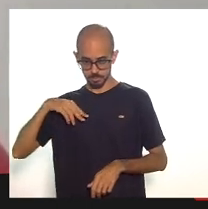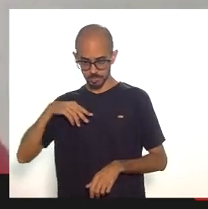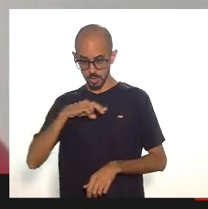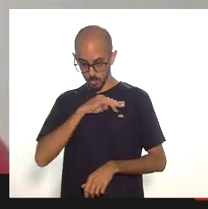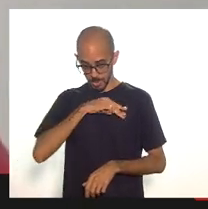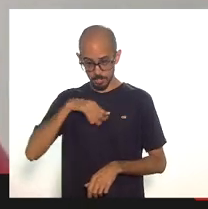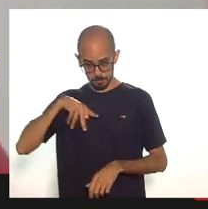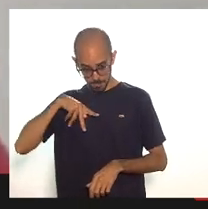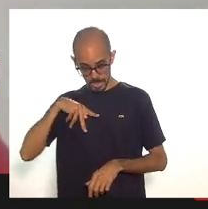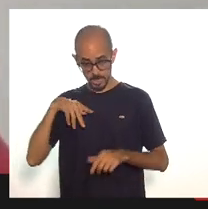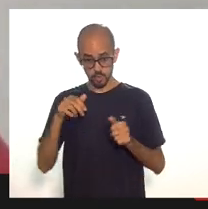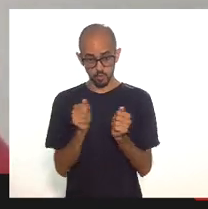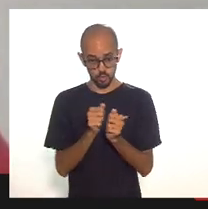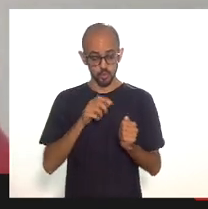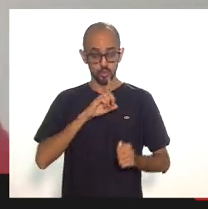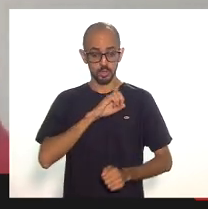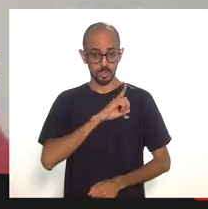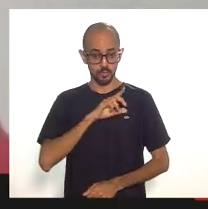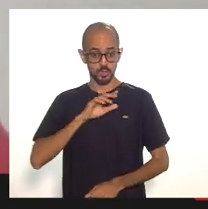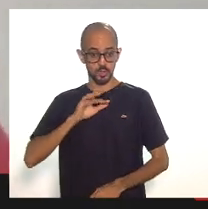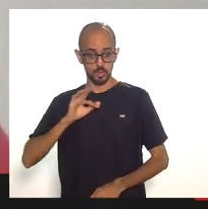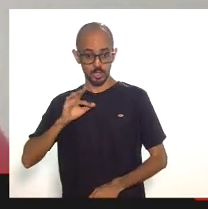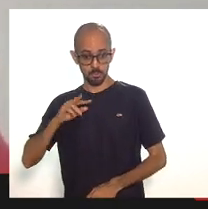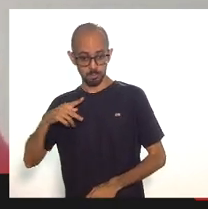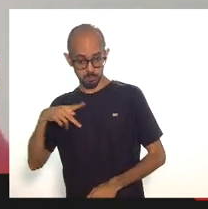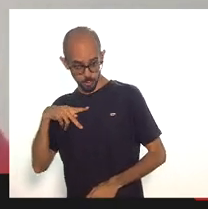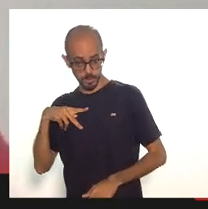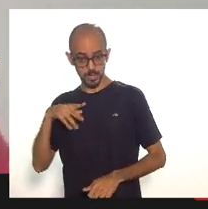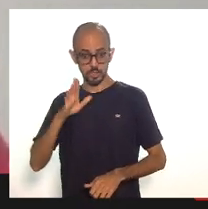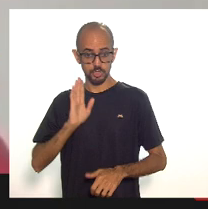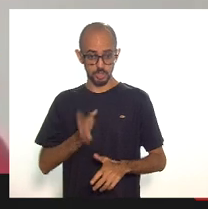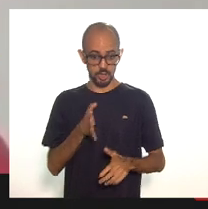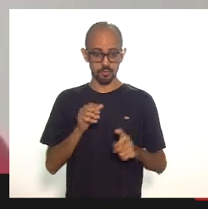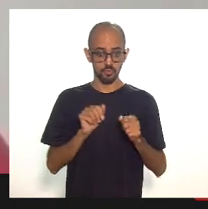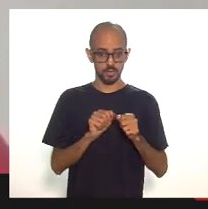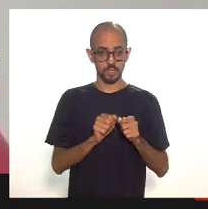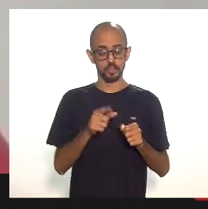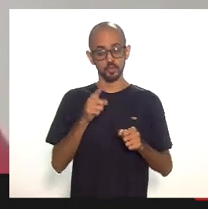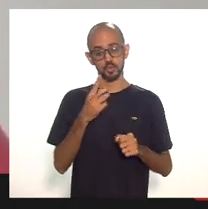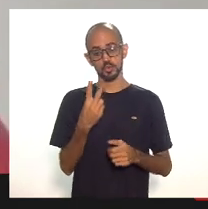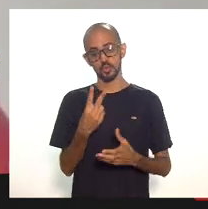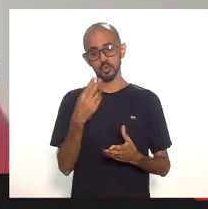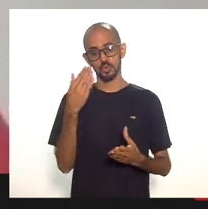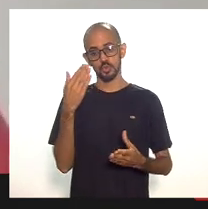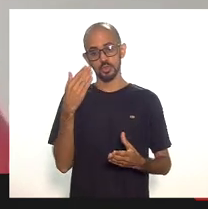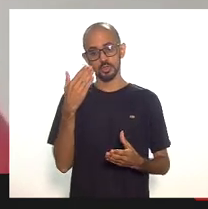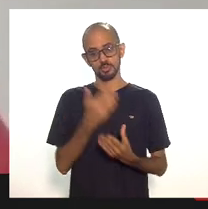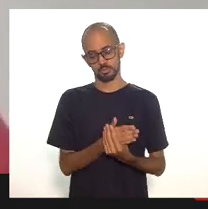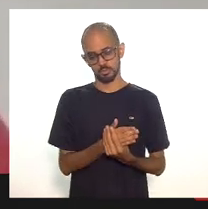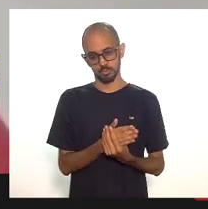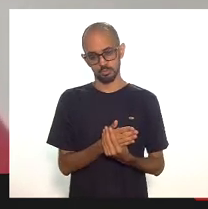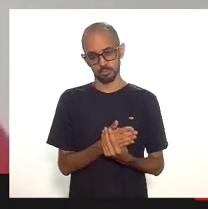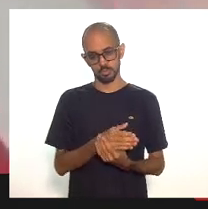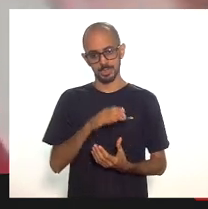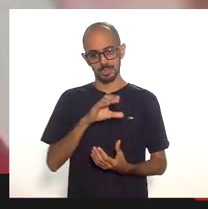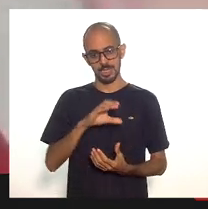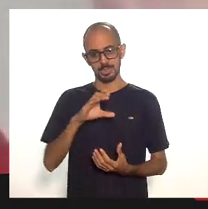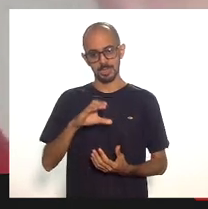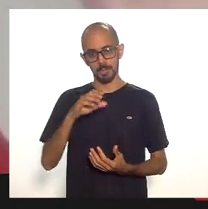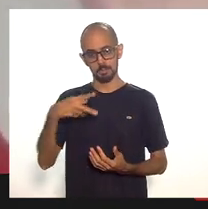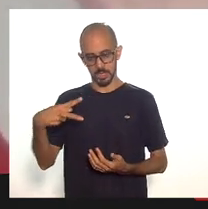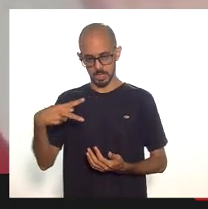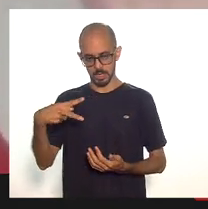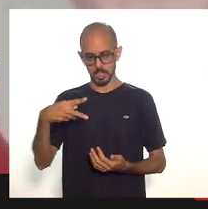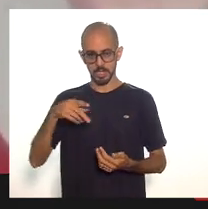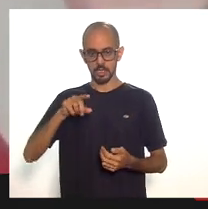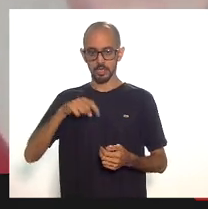atuação conjunta com a Defensoria Pública, 2 ACPs, né? Desde o início da pandemia, e nessas ACPs nós conseguimos já